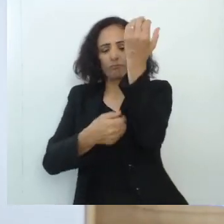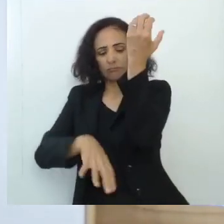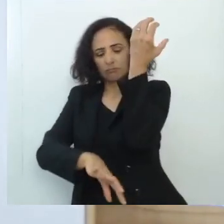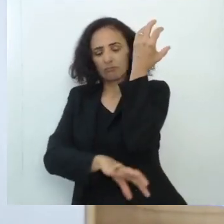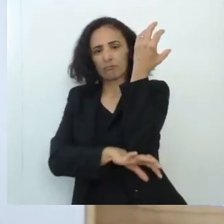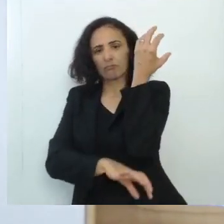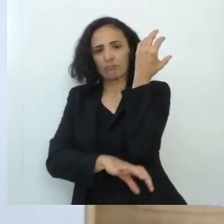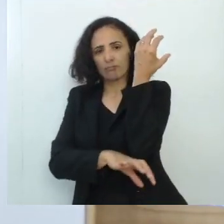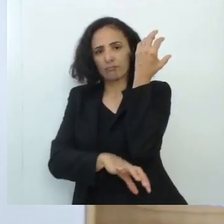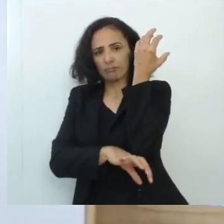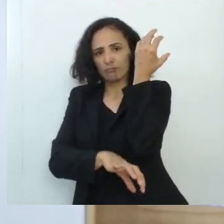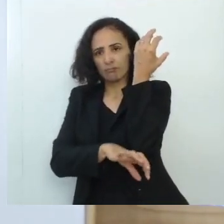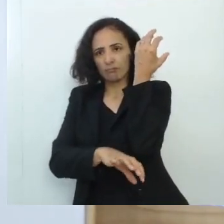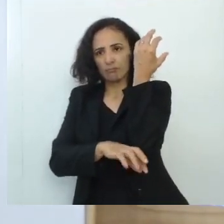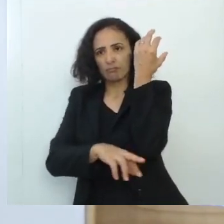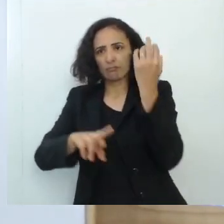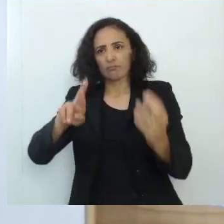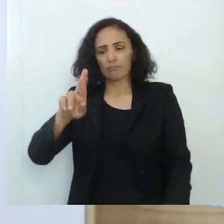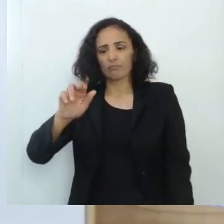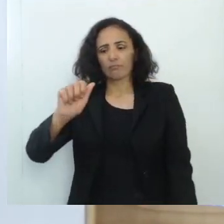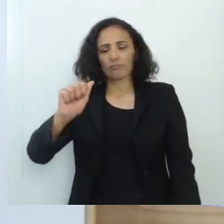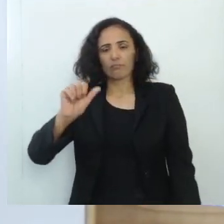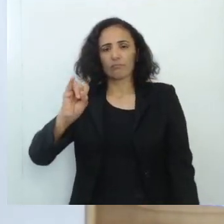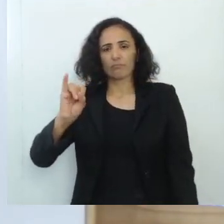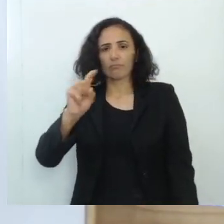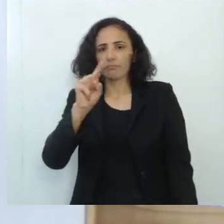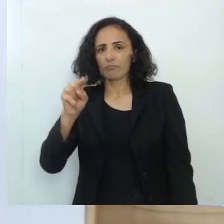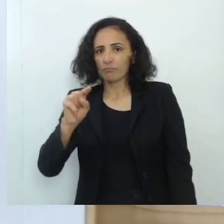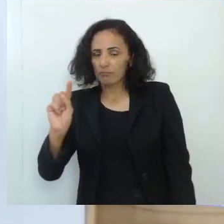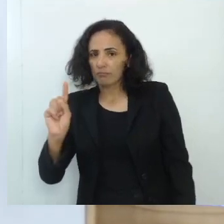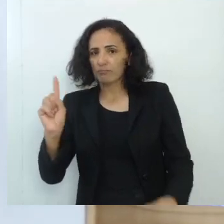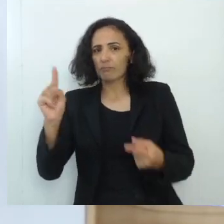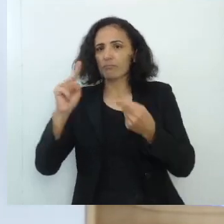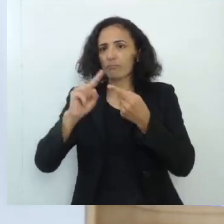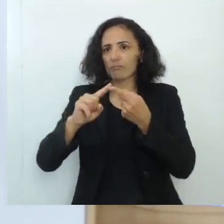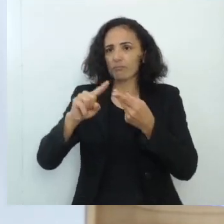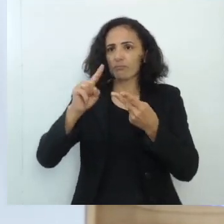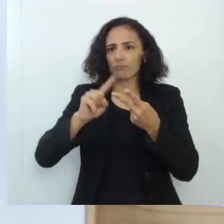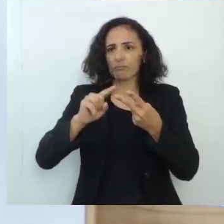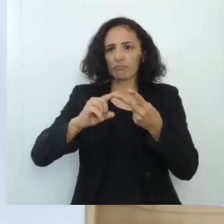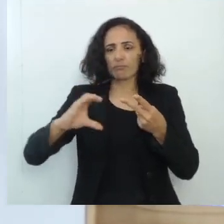ter caule, ó, e eu vou ter folha.